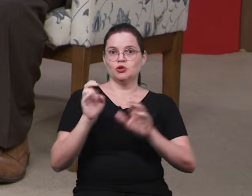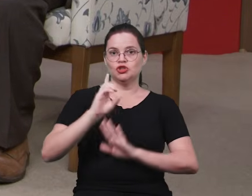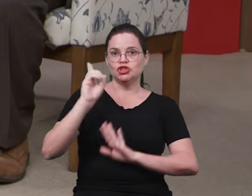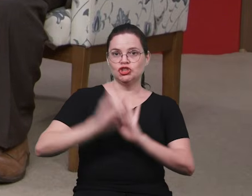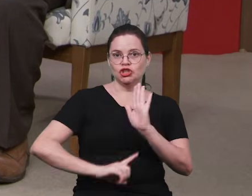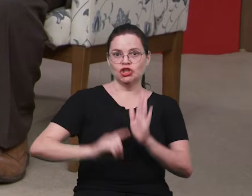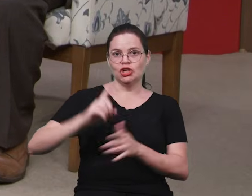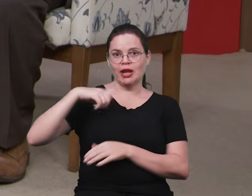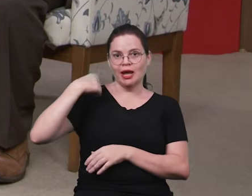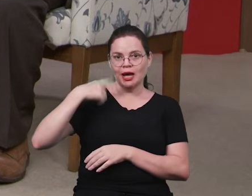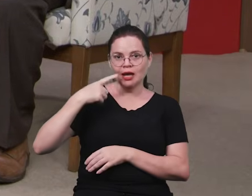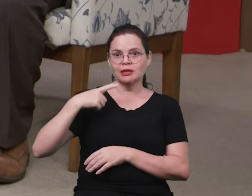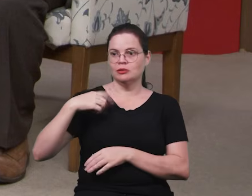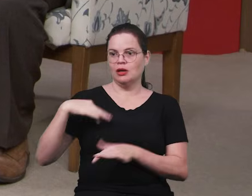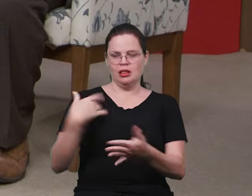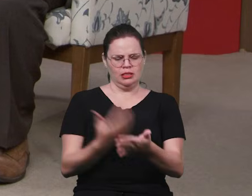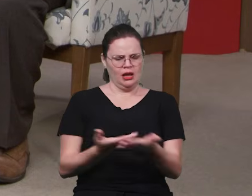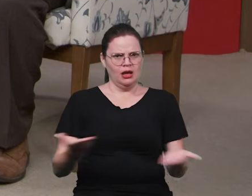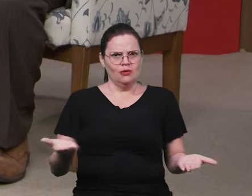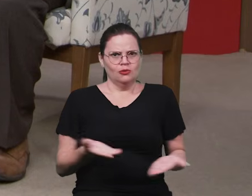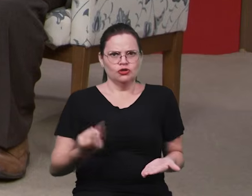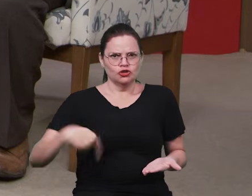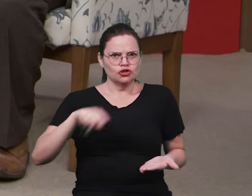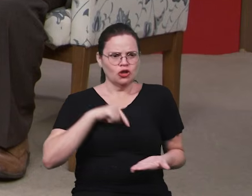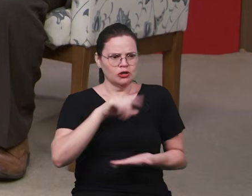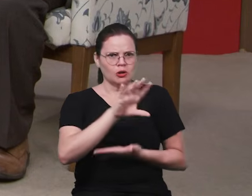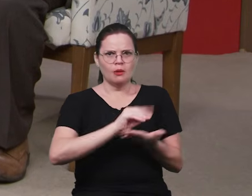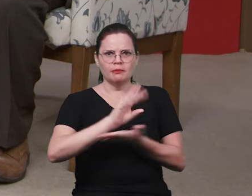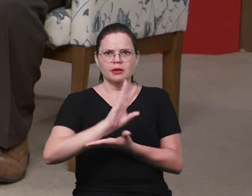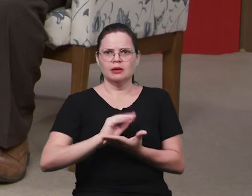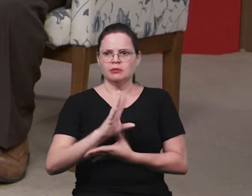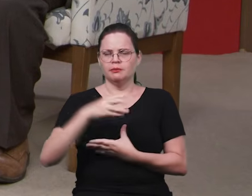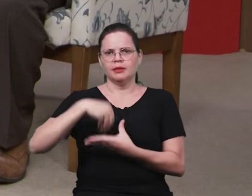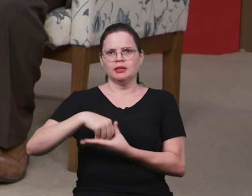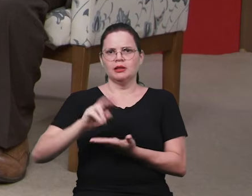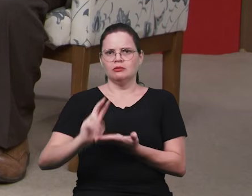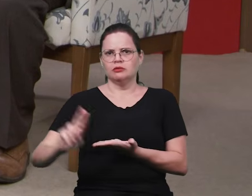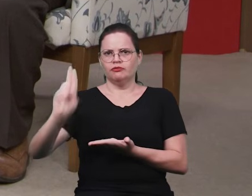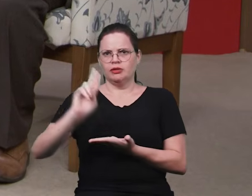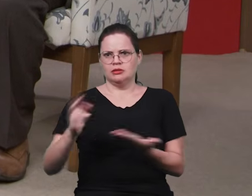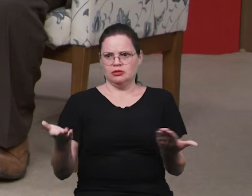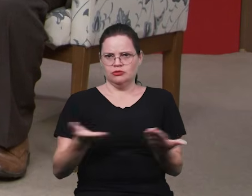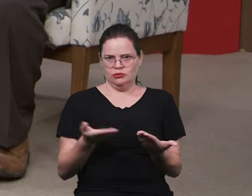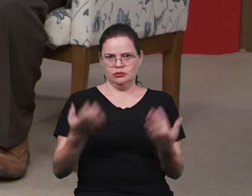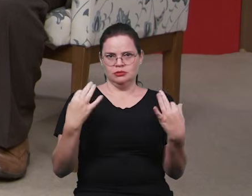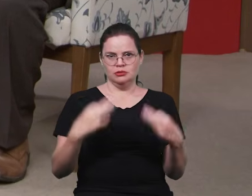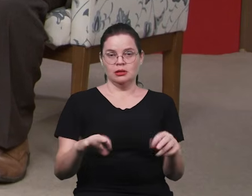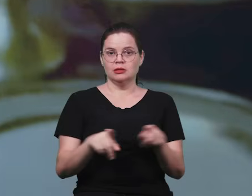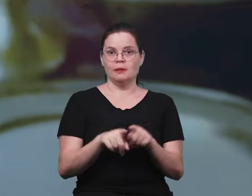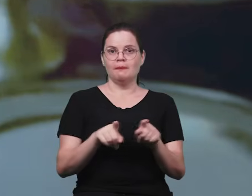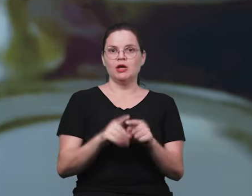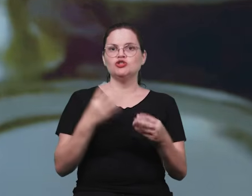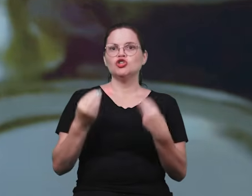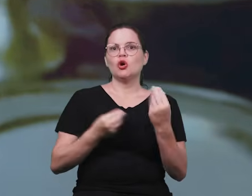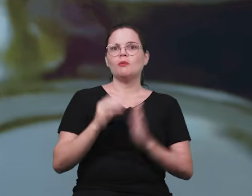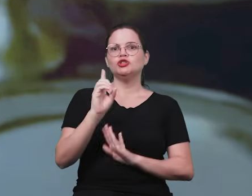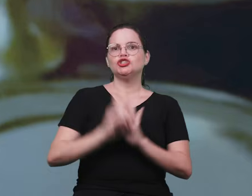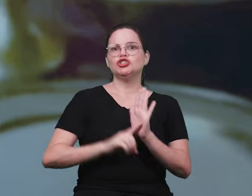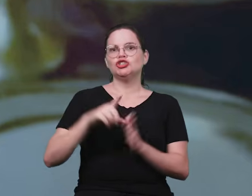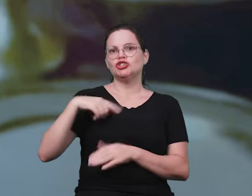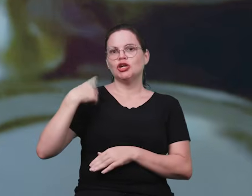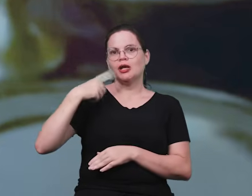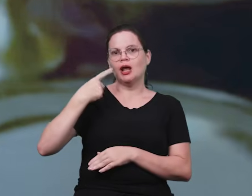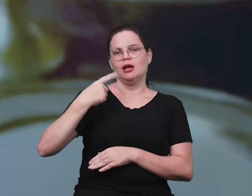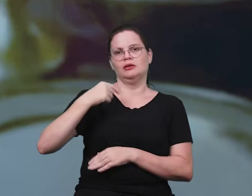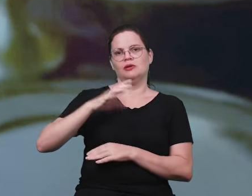que até hoje nós trazemos para as nossas universidades, na verdade, a influência do direito romano,